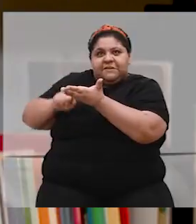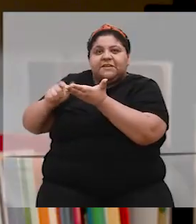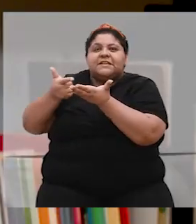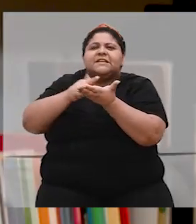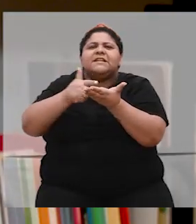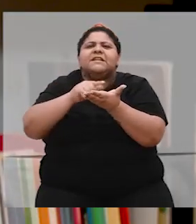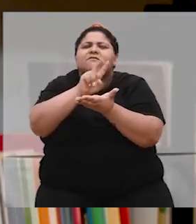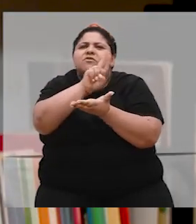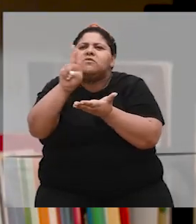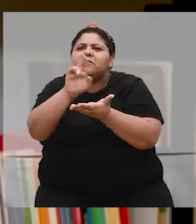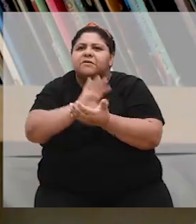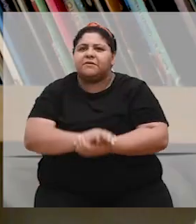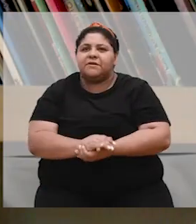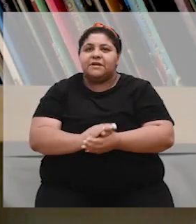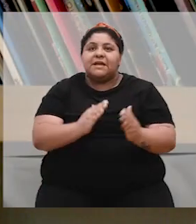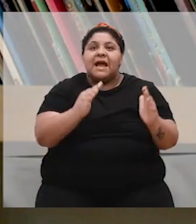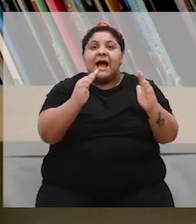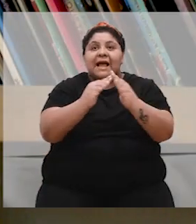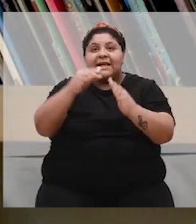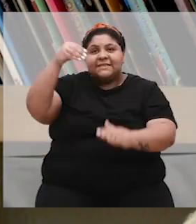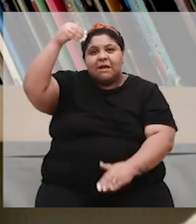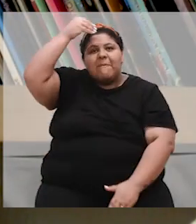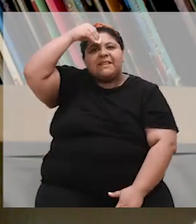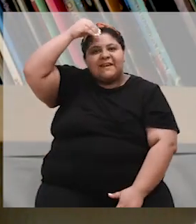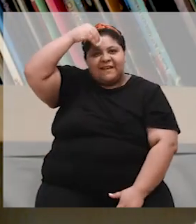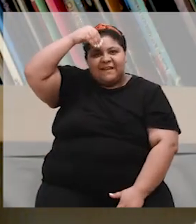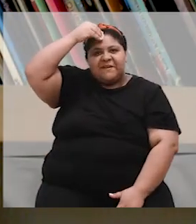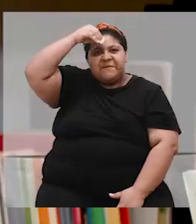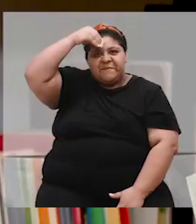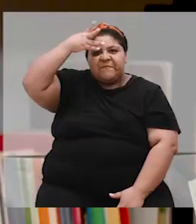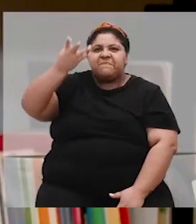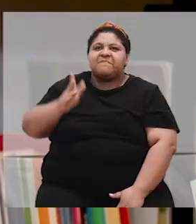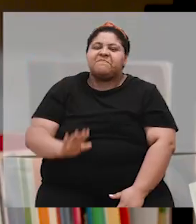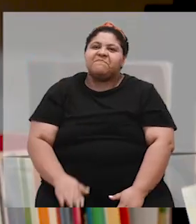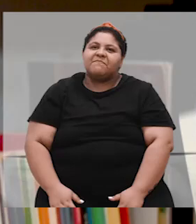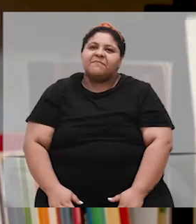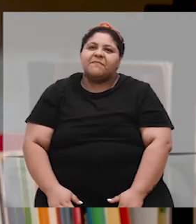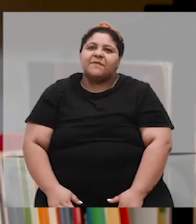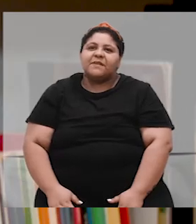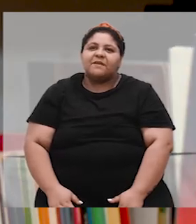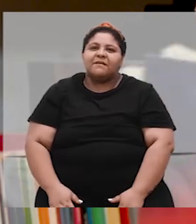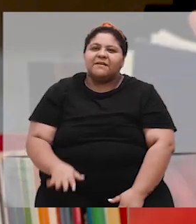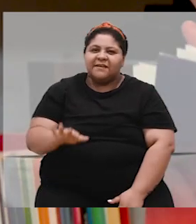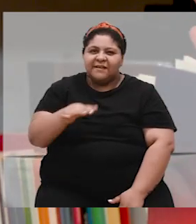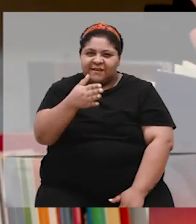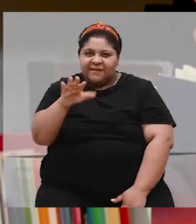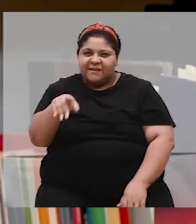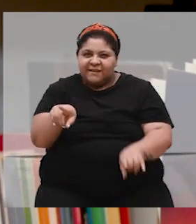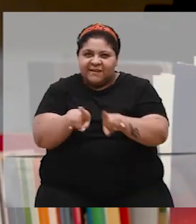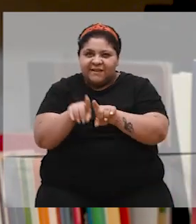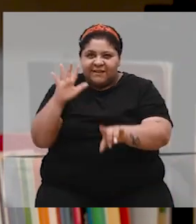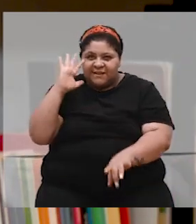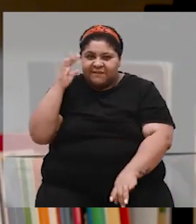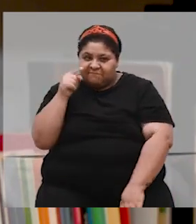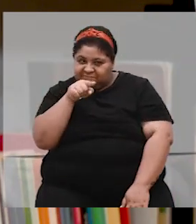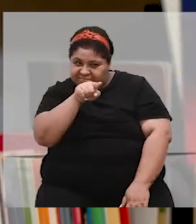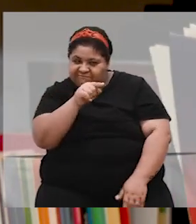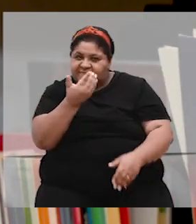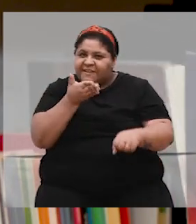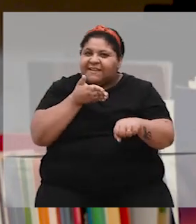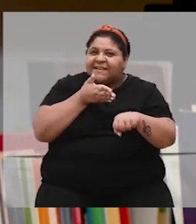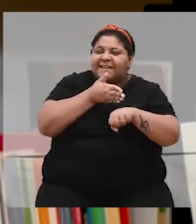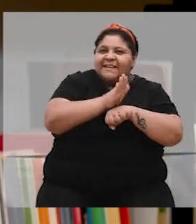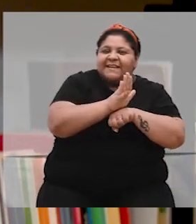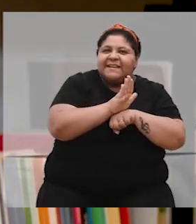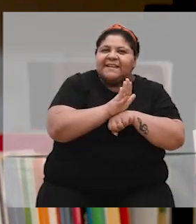Que livro foi? Foi A Casa da Madrinha. A Casa da Madrinha. Por aí também aconteceu a sua